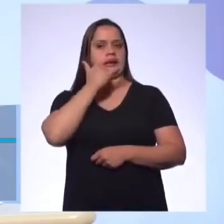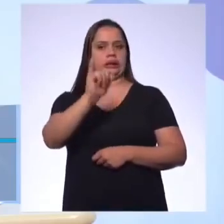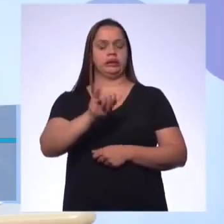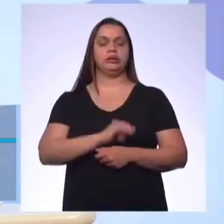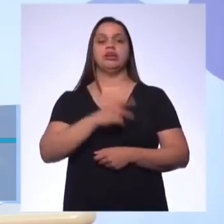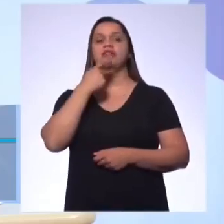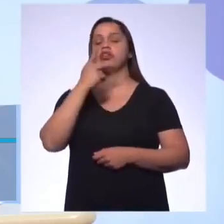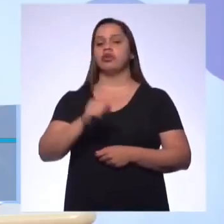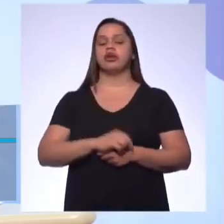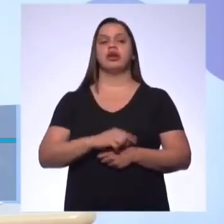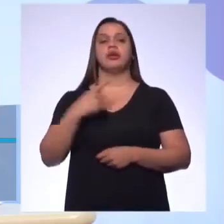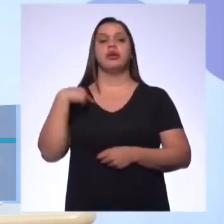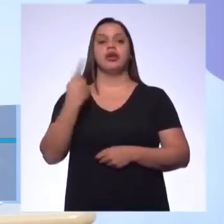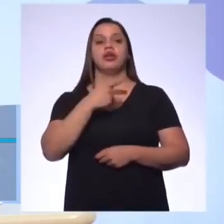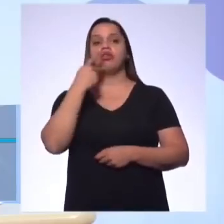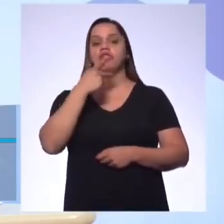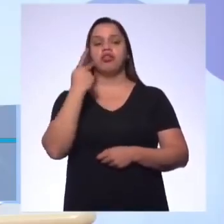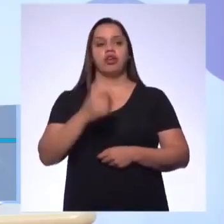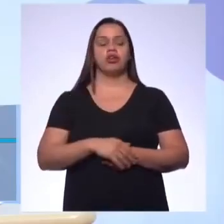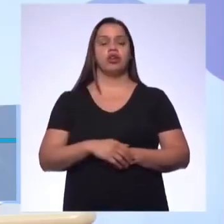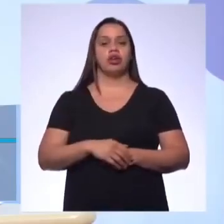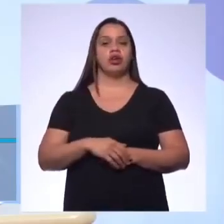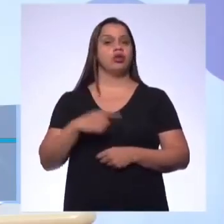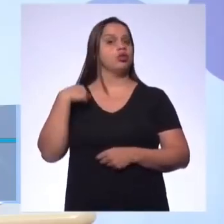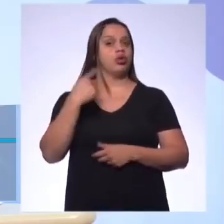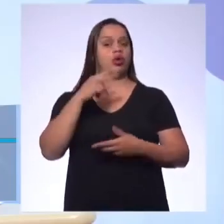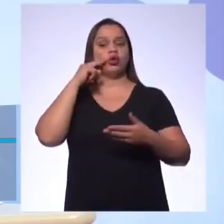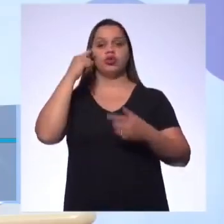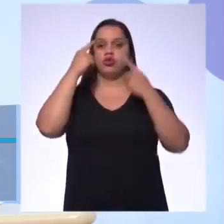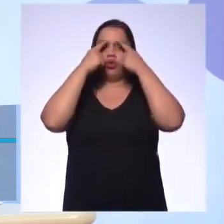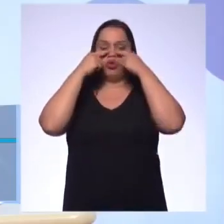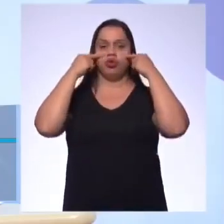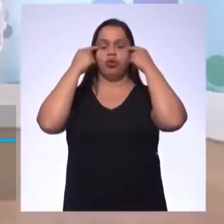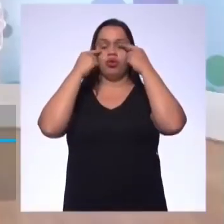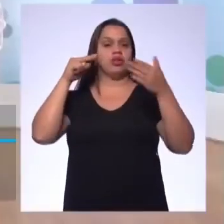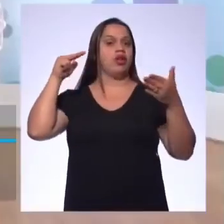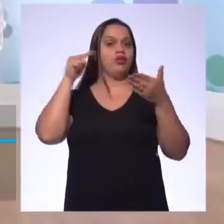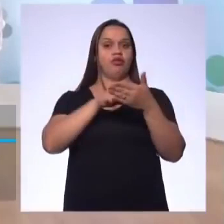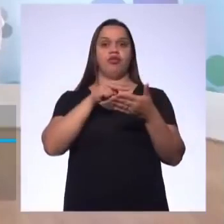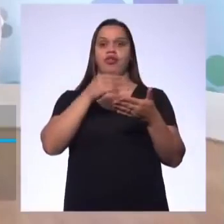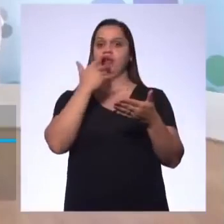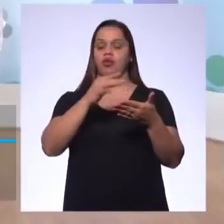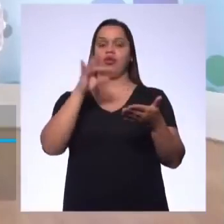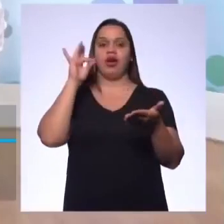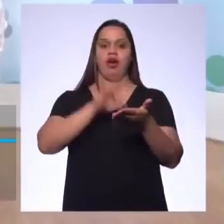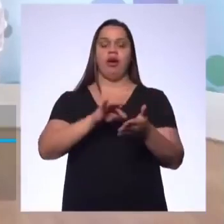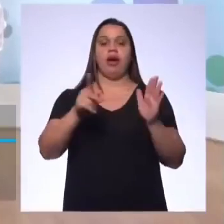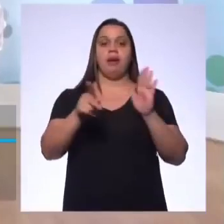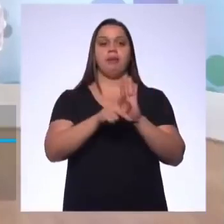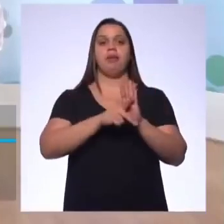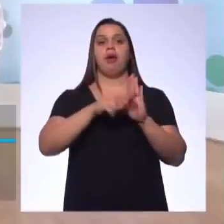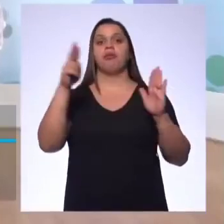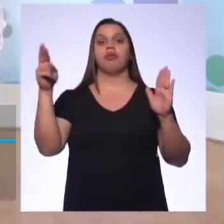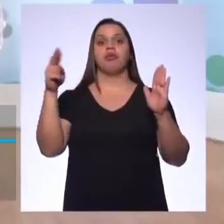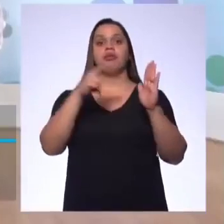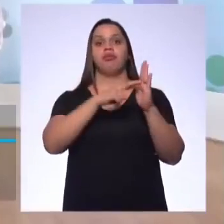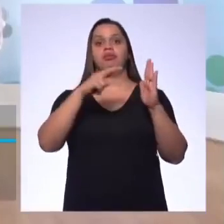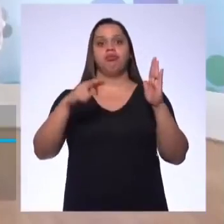Ele pediu para a gente comentar que o nosso olho não vê a cor real dos objetos. Vou comentar agora isso. Somente reflexos. Legal, professor,